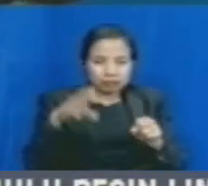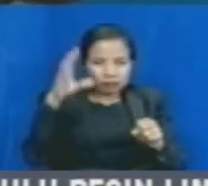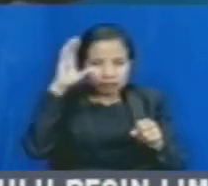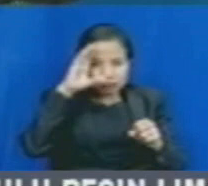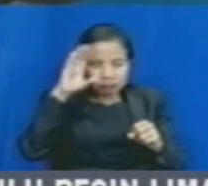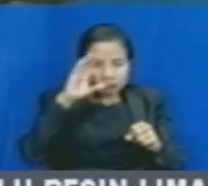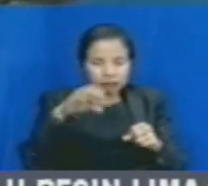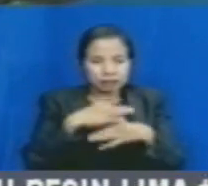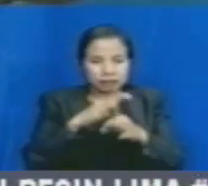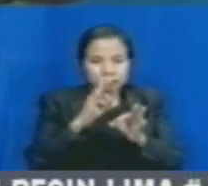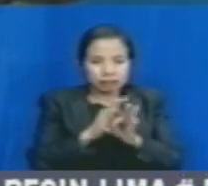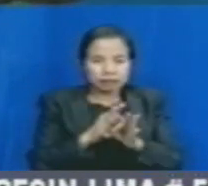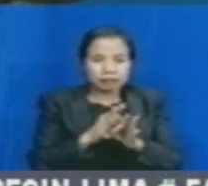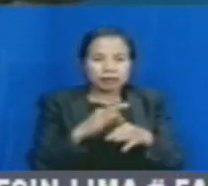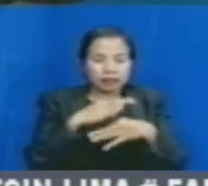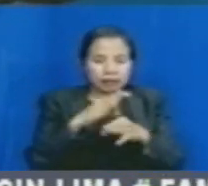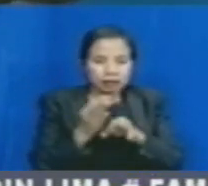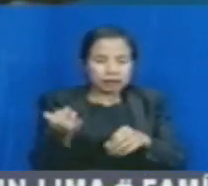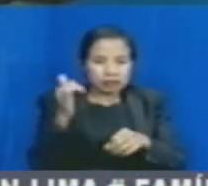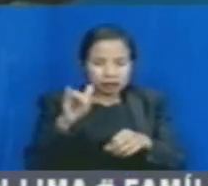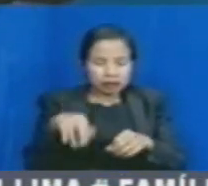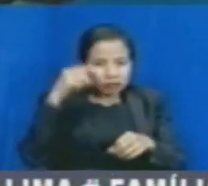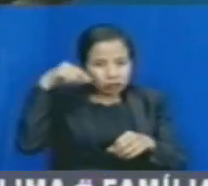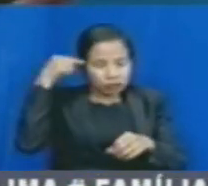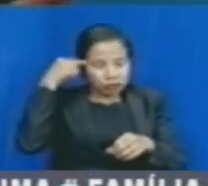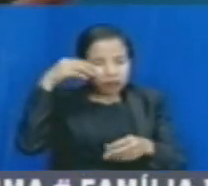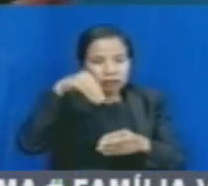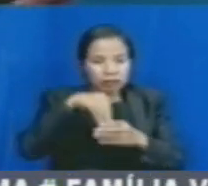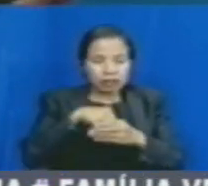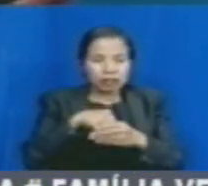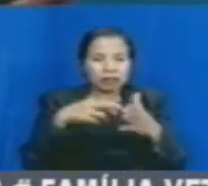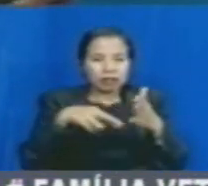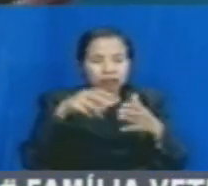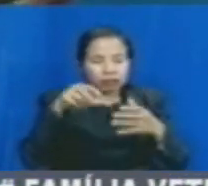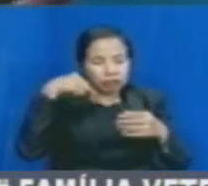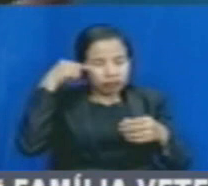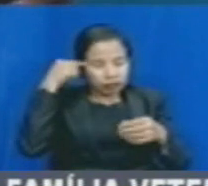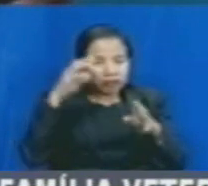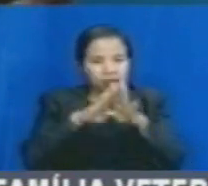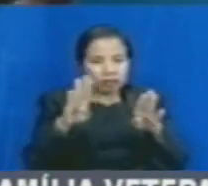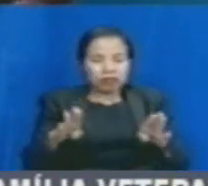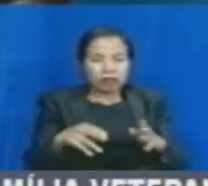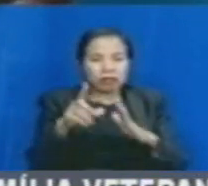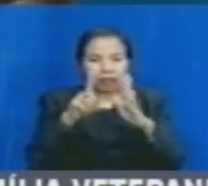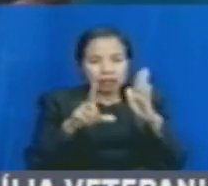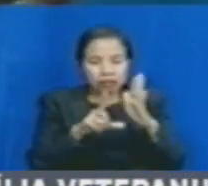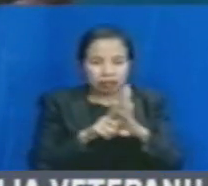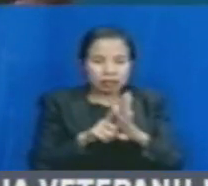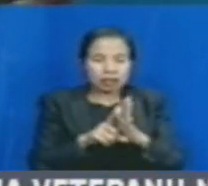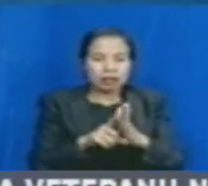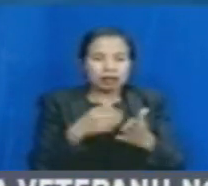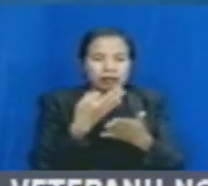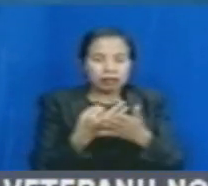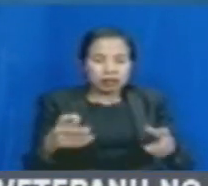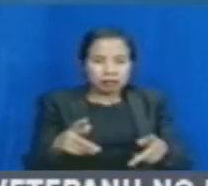atu hadia serne ita governo hatama ne reformas neve governo lança reforma legislativa reformas a finanças